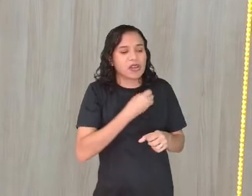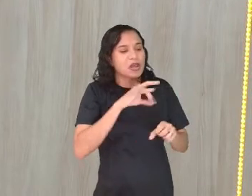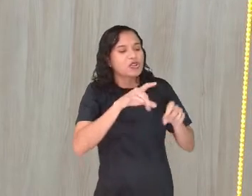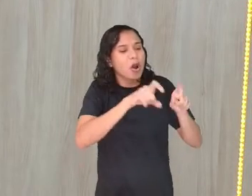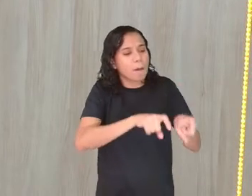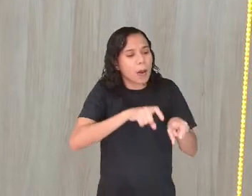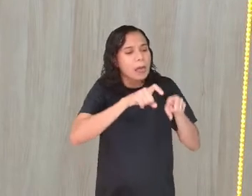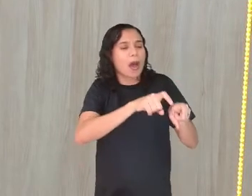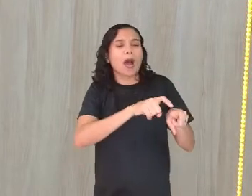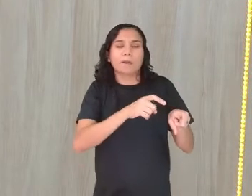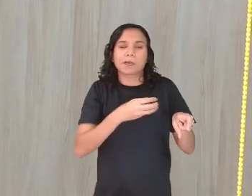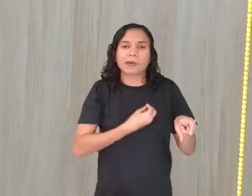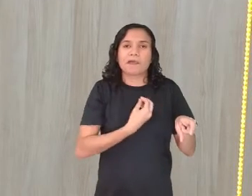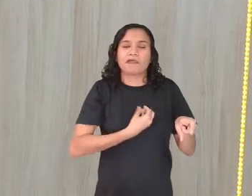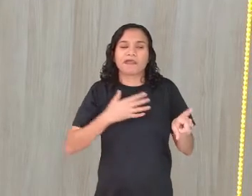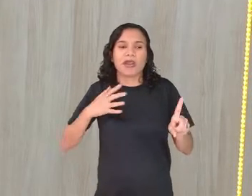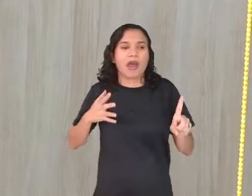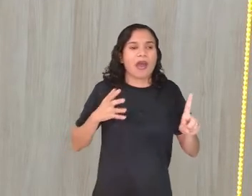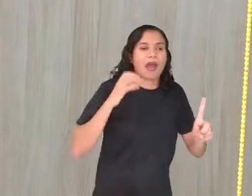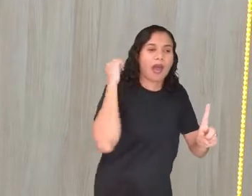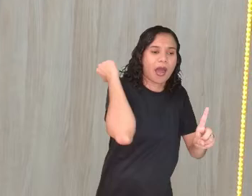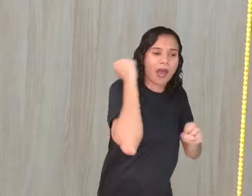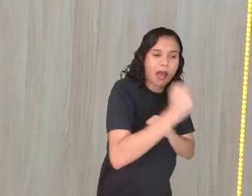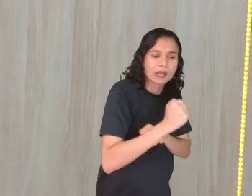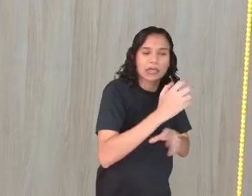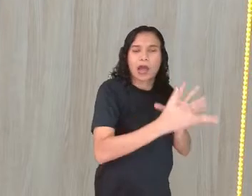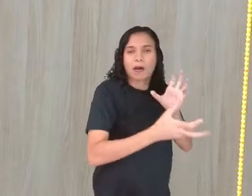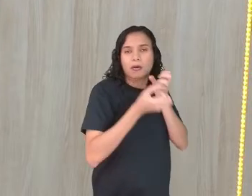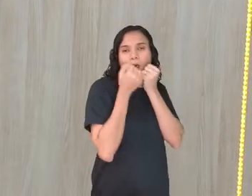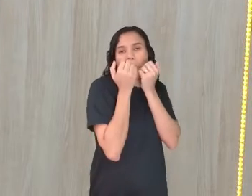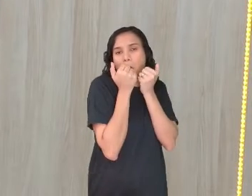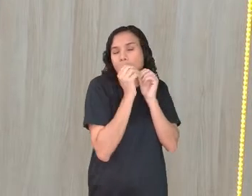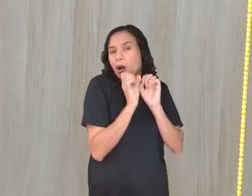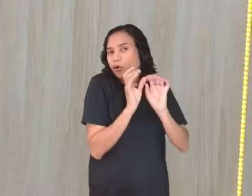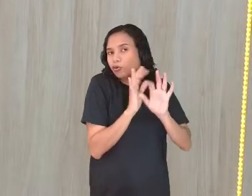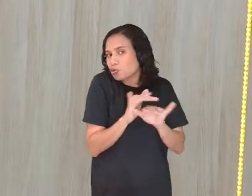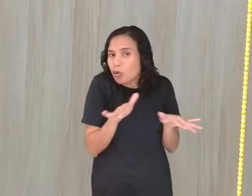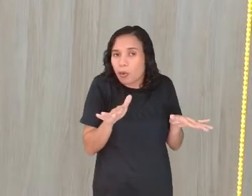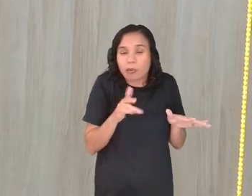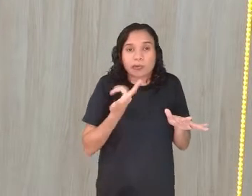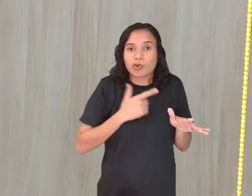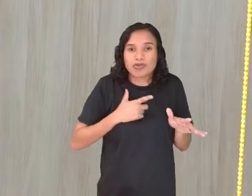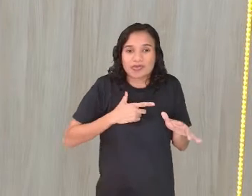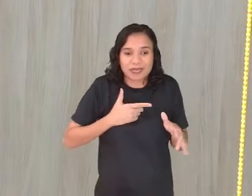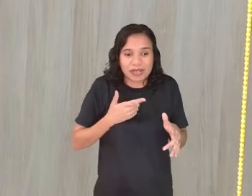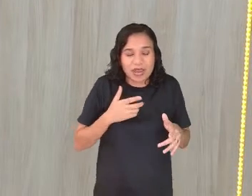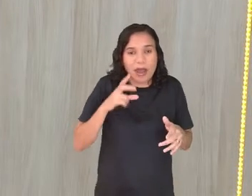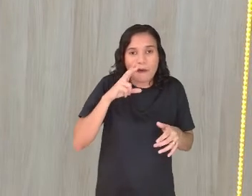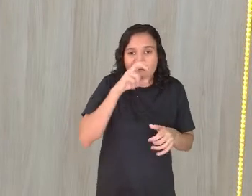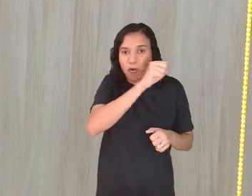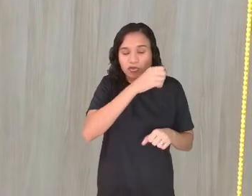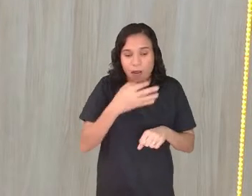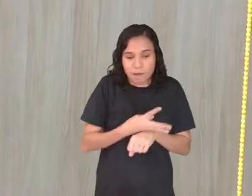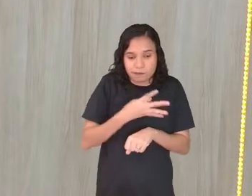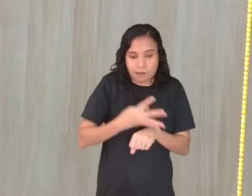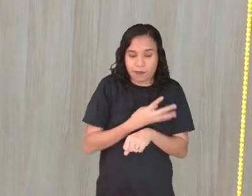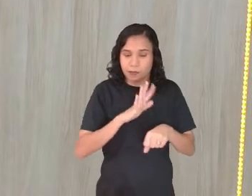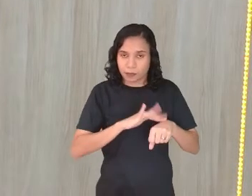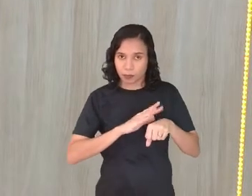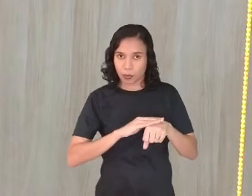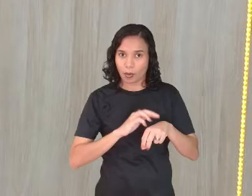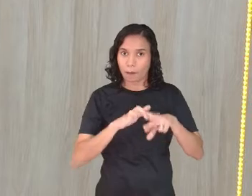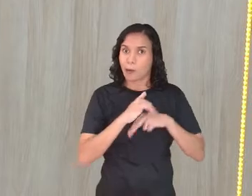de caçar, colher ali o que planta, enfim. Então, eles não eram resistentes a determinadas doenças.